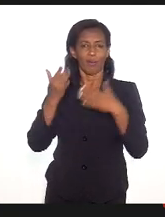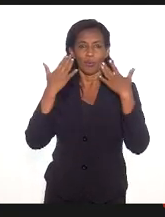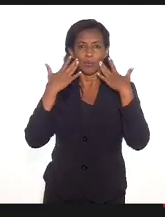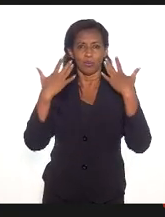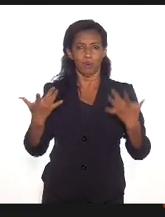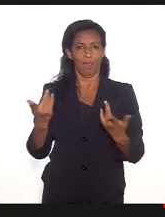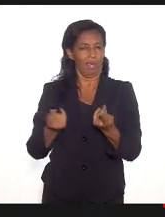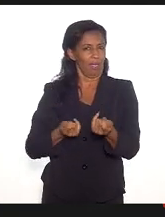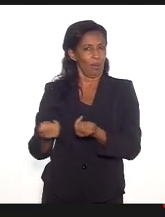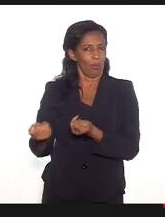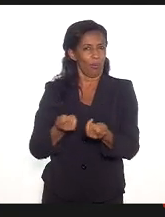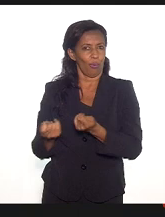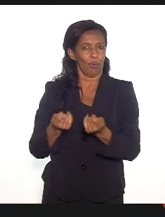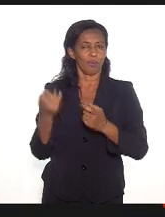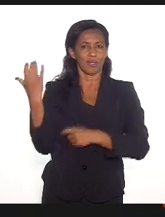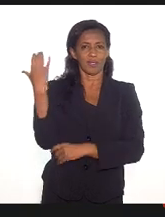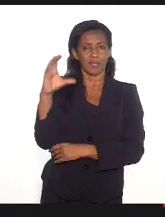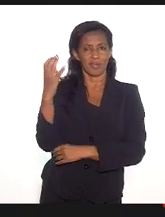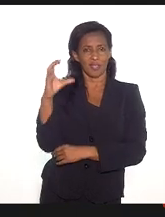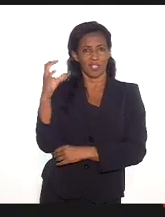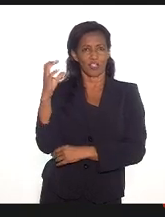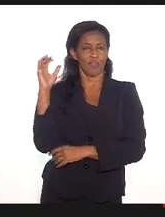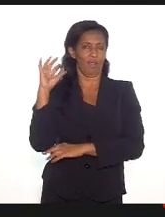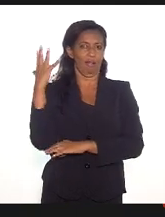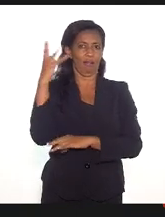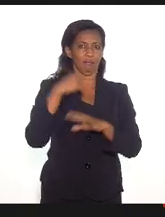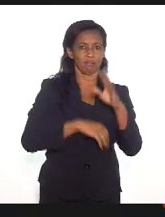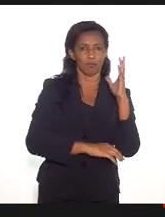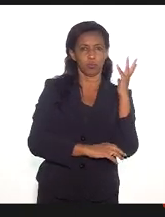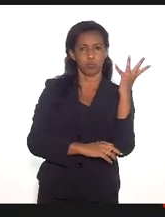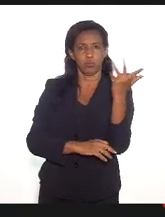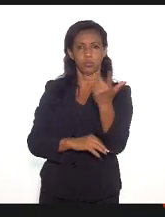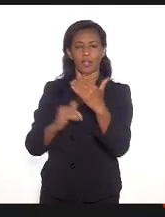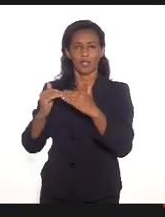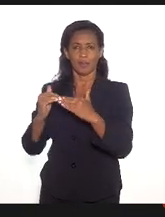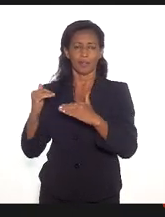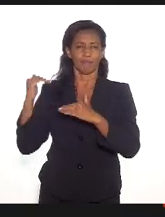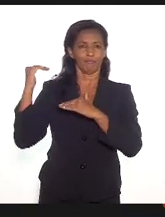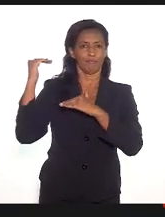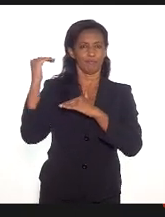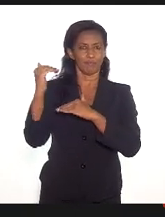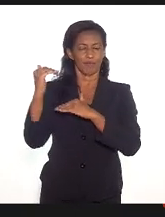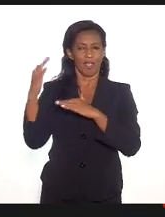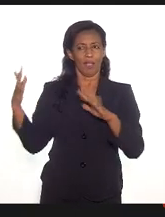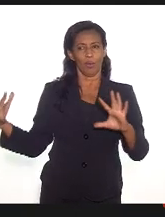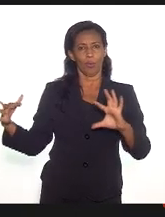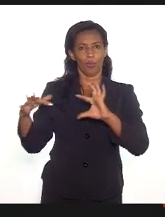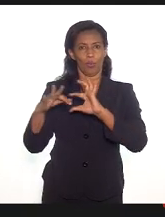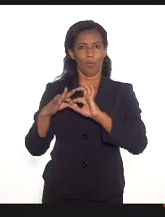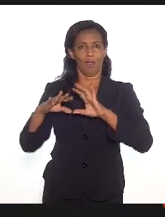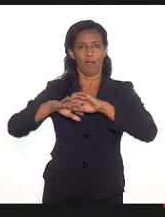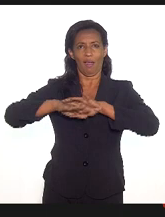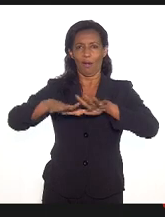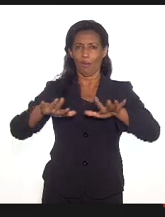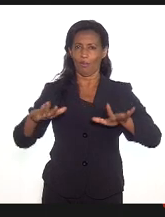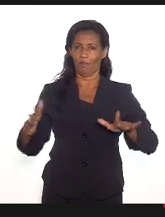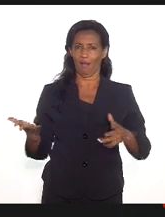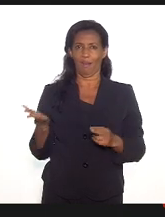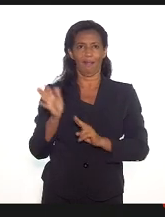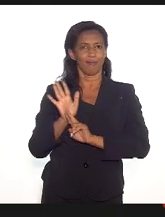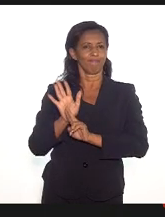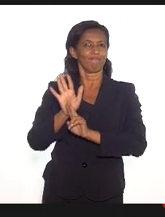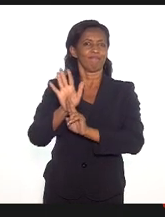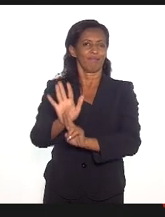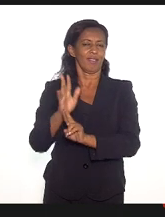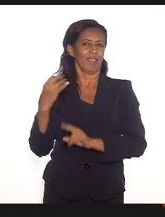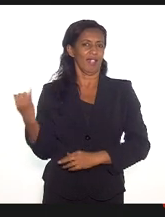vertentes econômica, científica, ambiental e de soberania relacionados ao mar e representa a